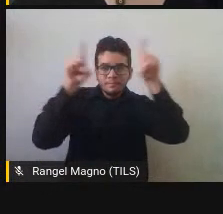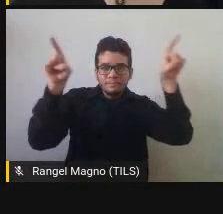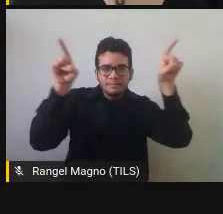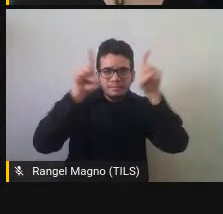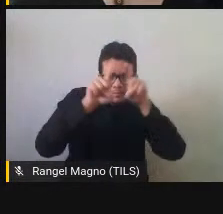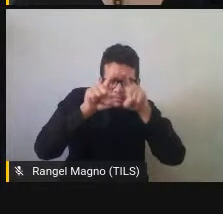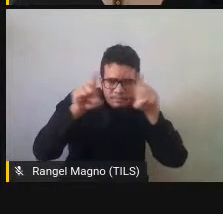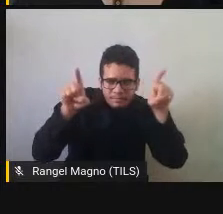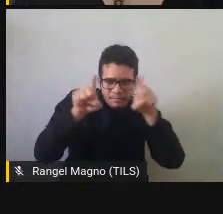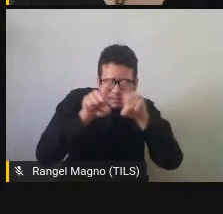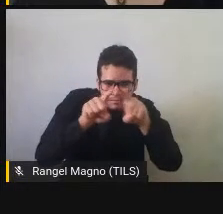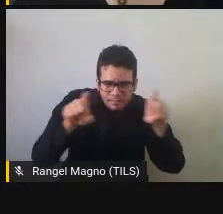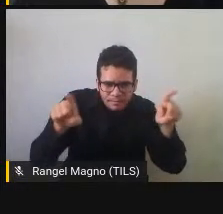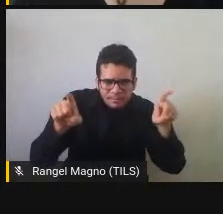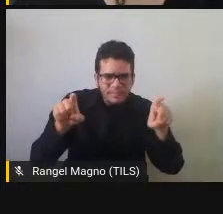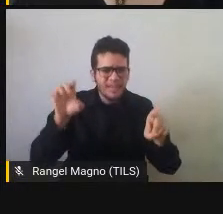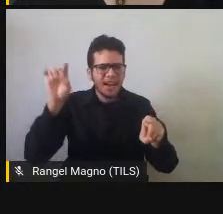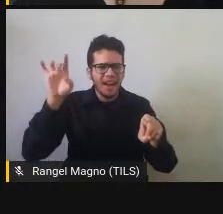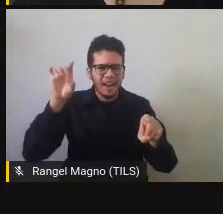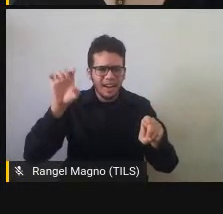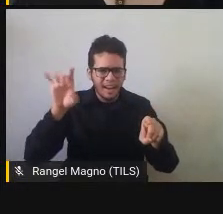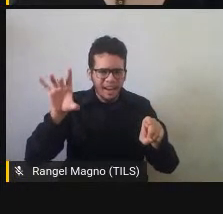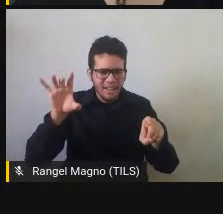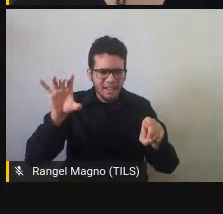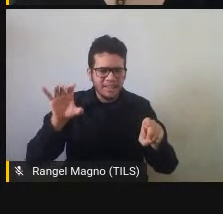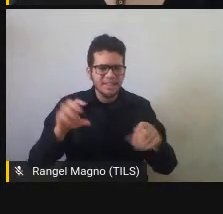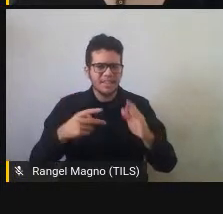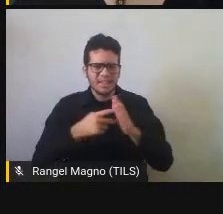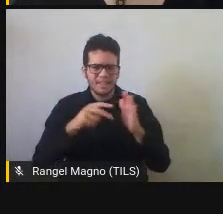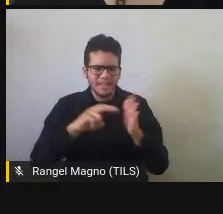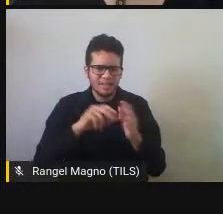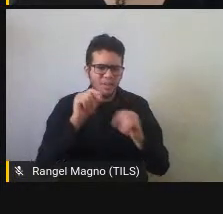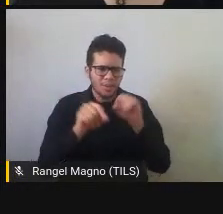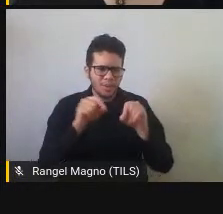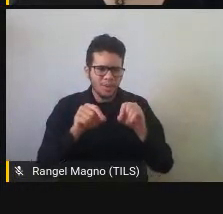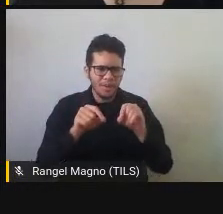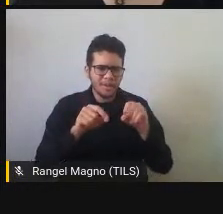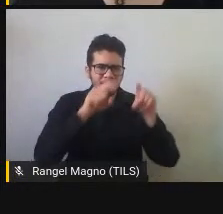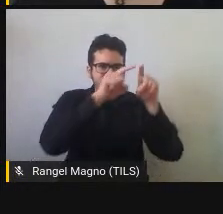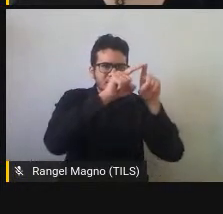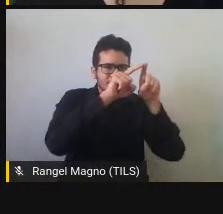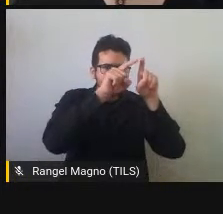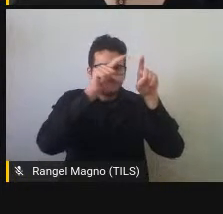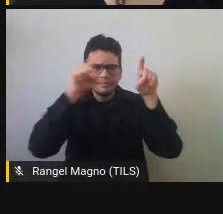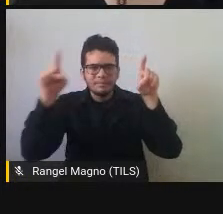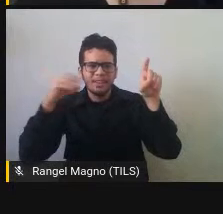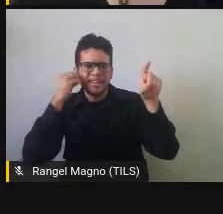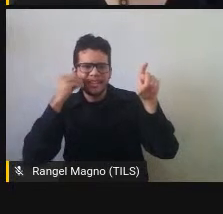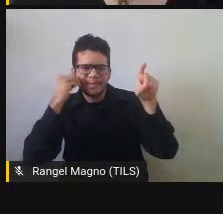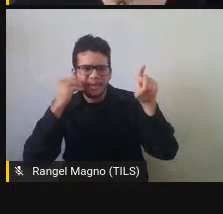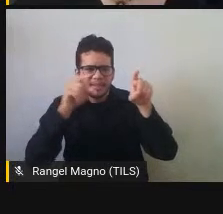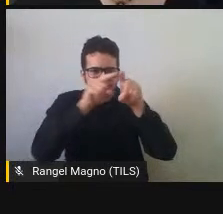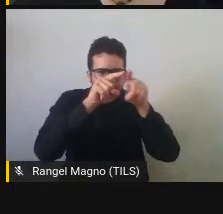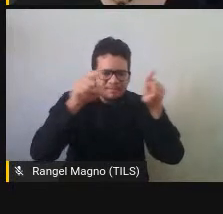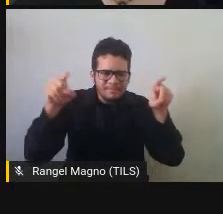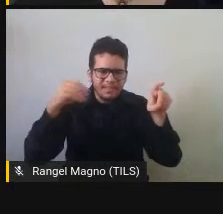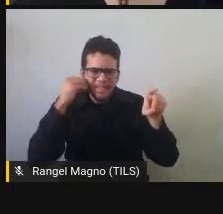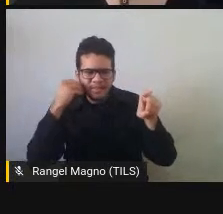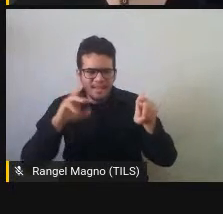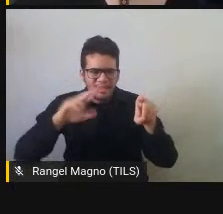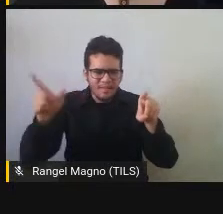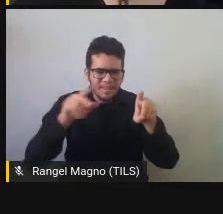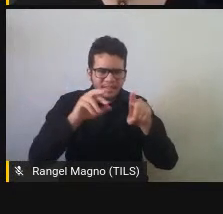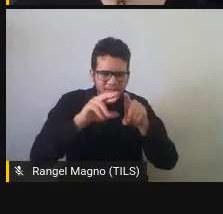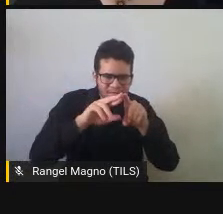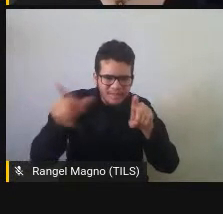compreensível para ele e as suas manifestações e limitações e consequentemente mais acessível para nós